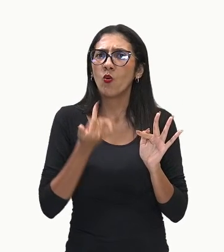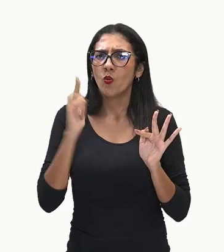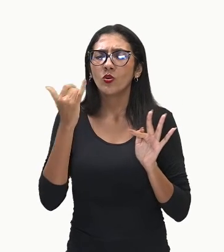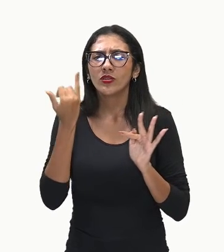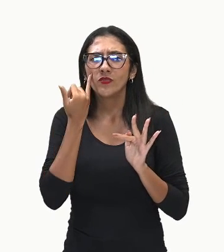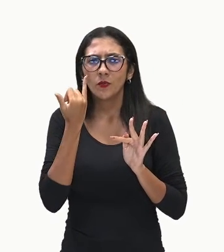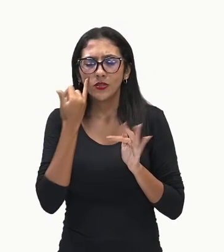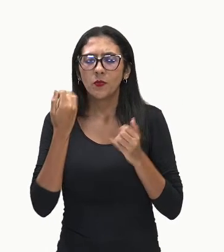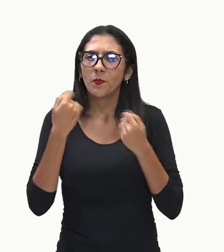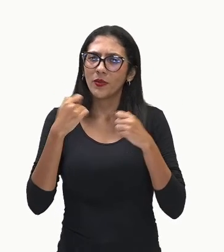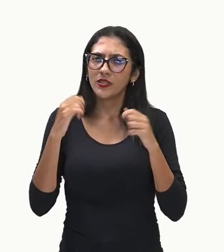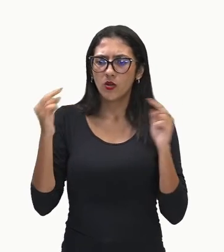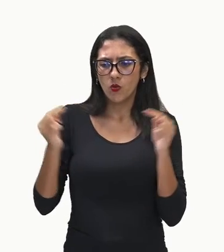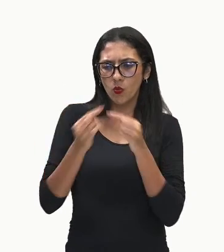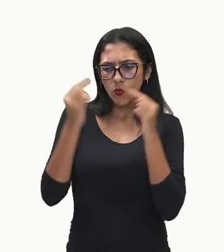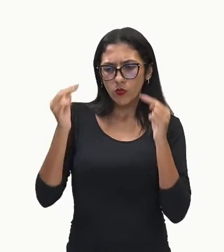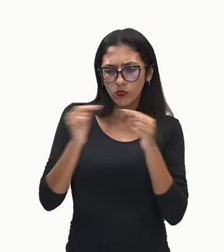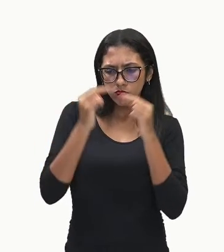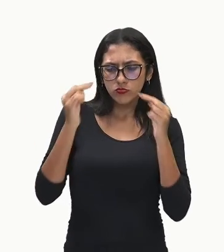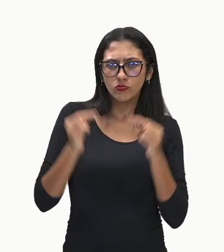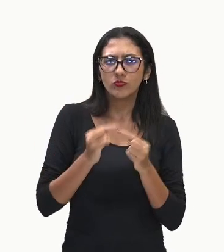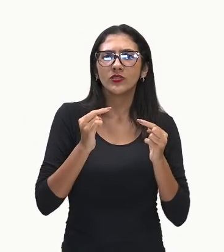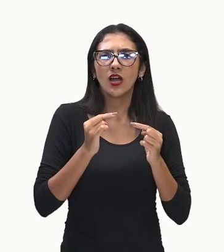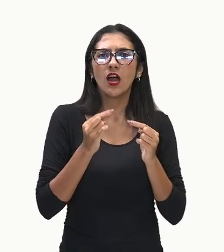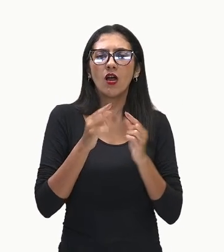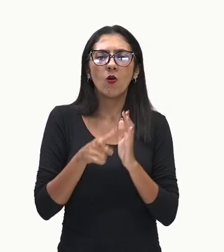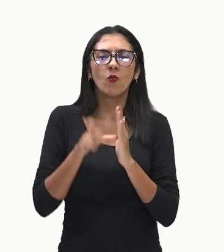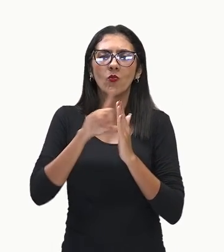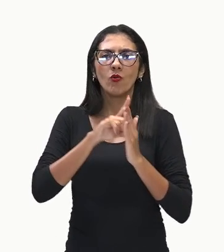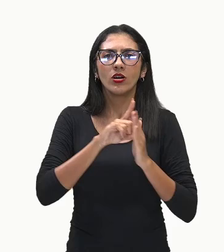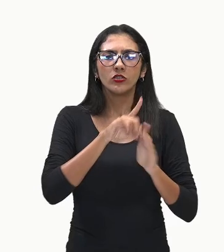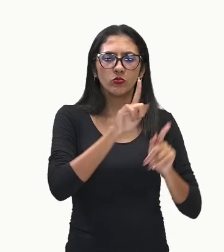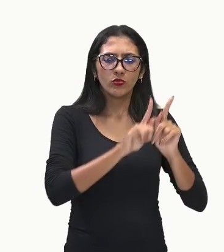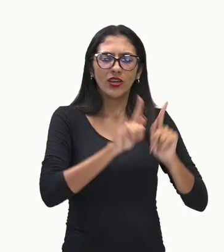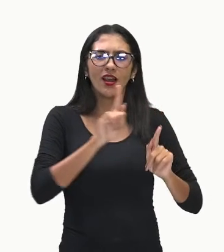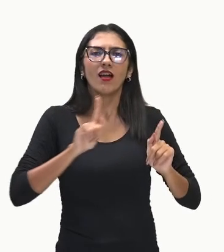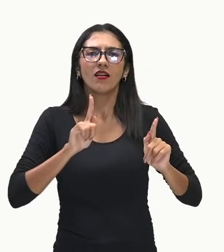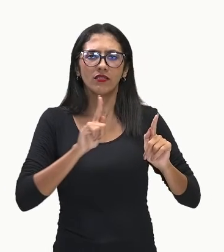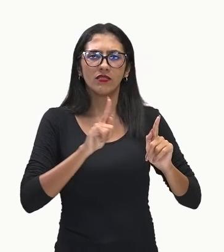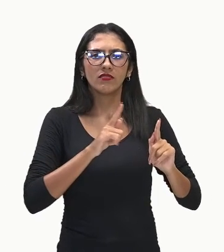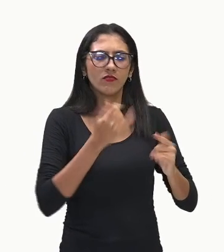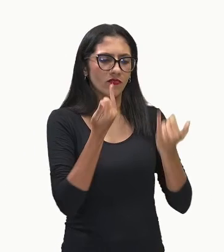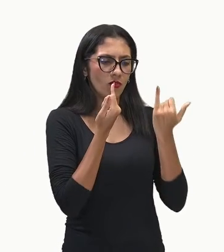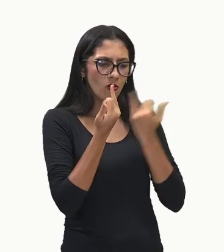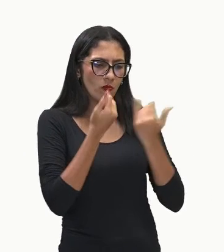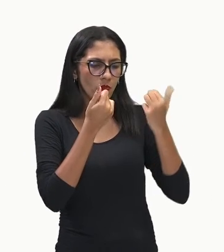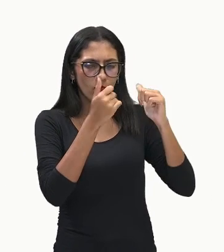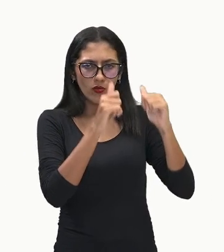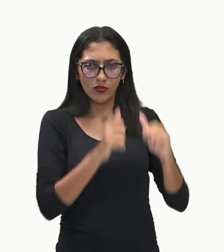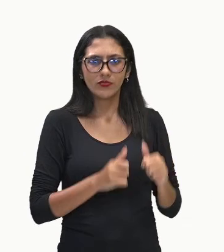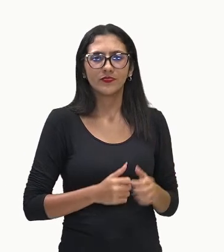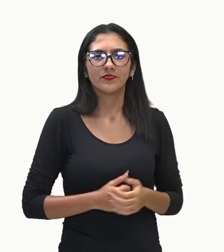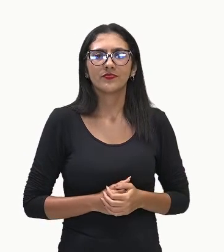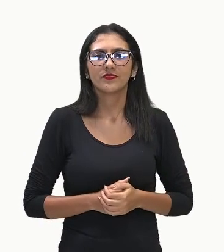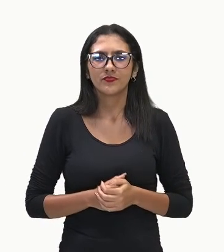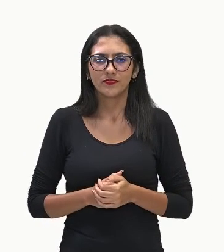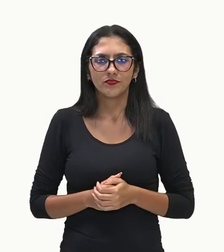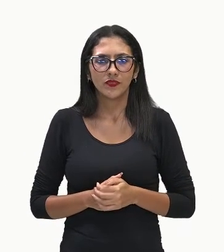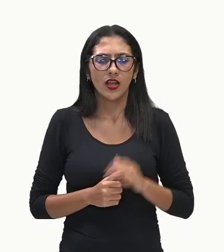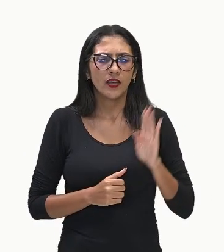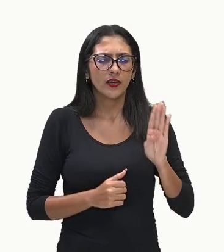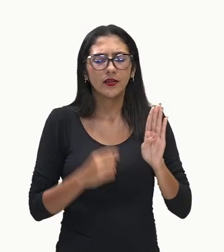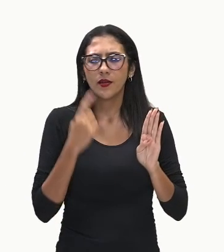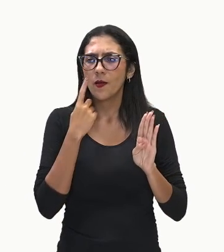informações devem estar corretas com o gráfico que foi exibido. Né? Na segunda, o mel, né? O milagre do